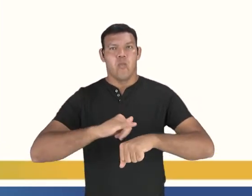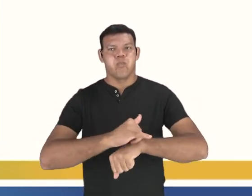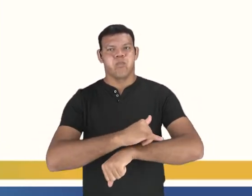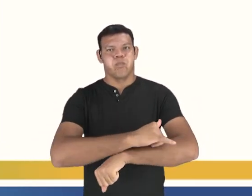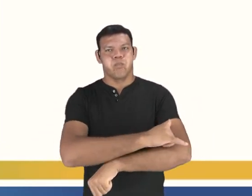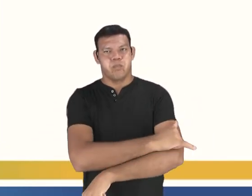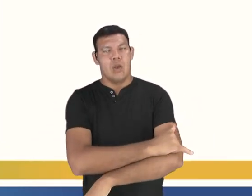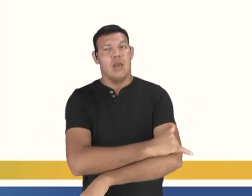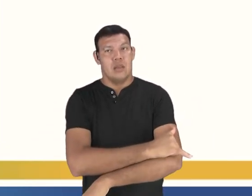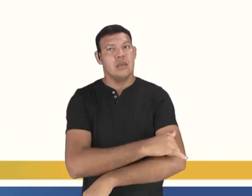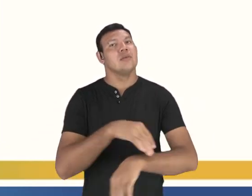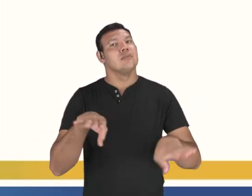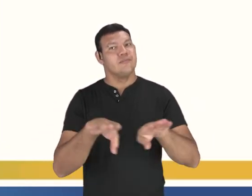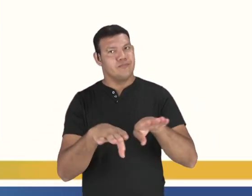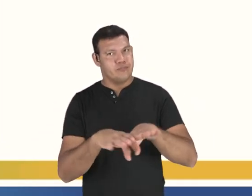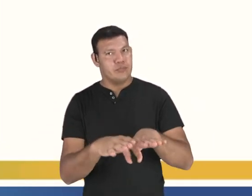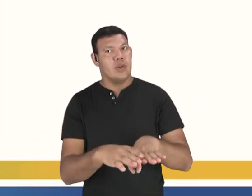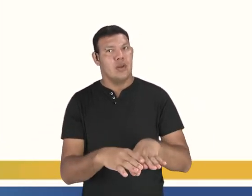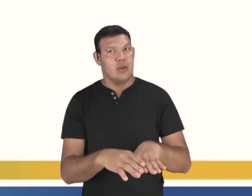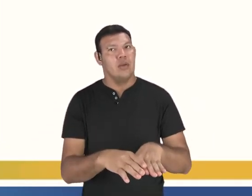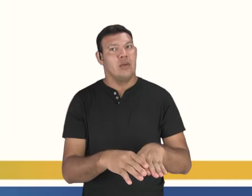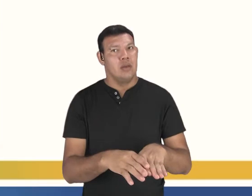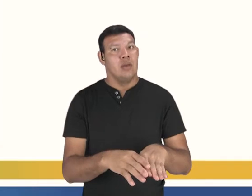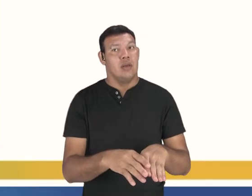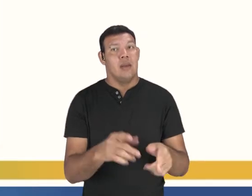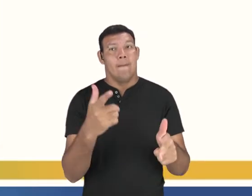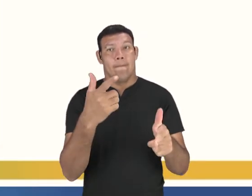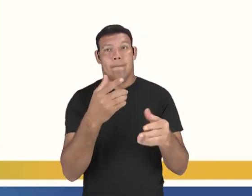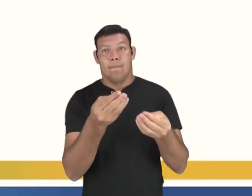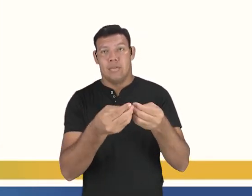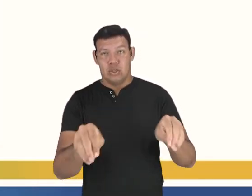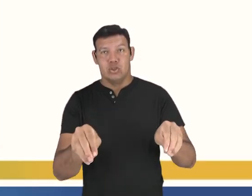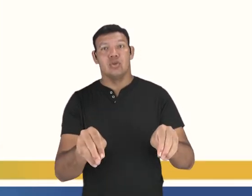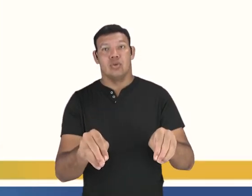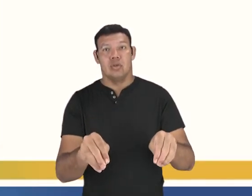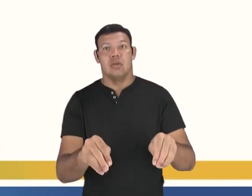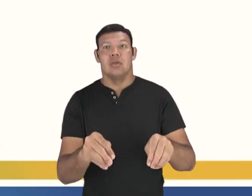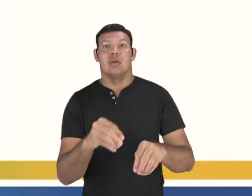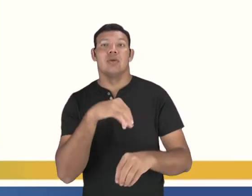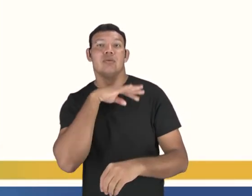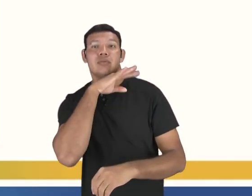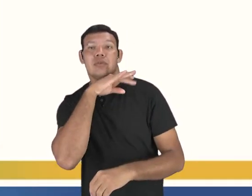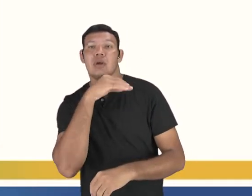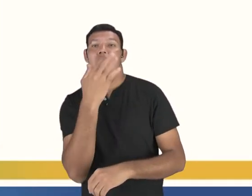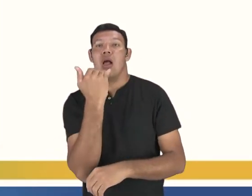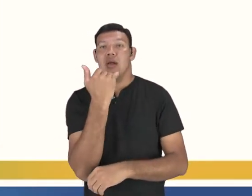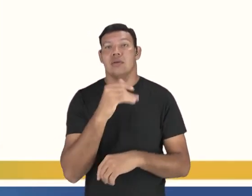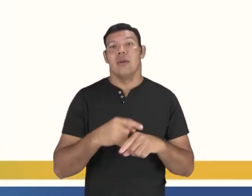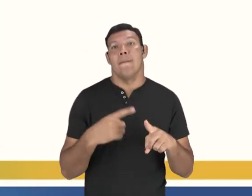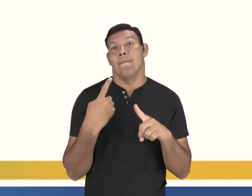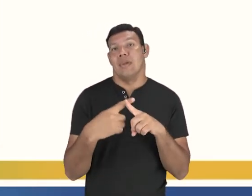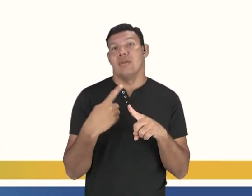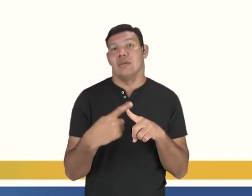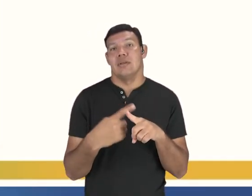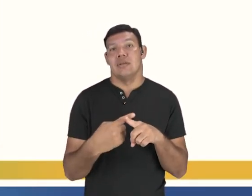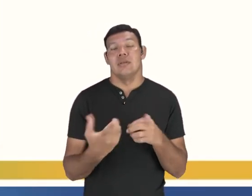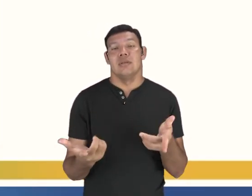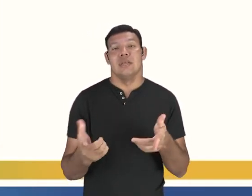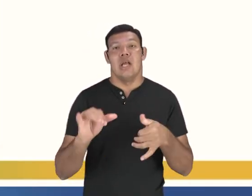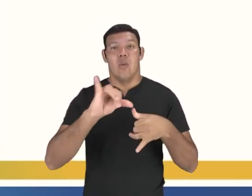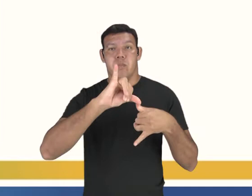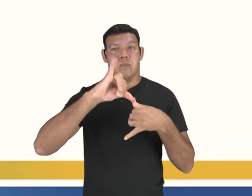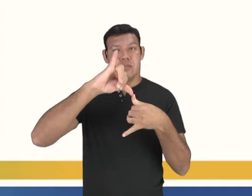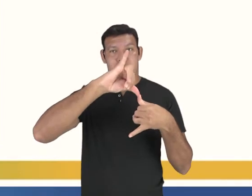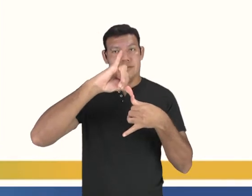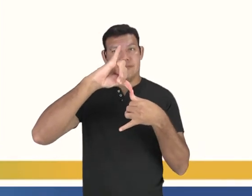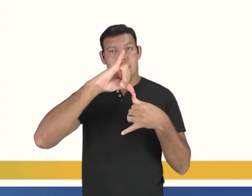obesidade também é um distúrbio da má nutrição, né? O que é a obesidade? A pessoa ela consome muitos alimentos ricos em gorduras, né,